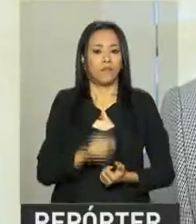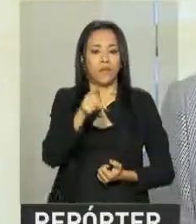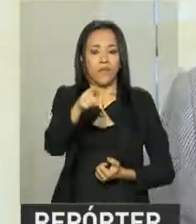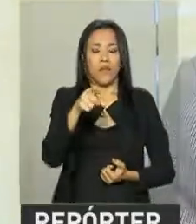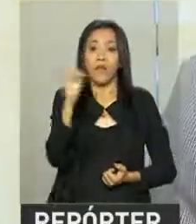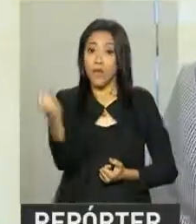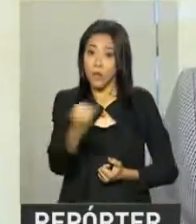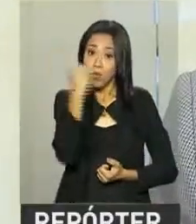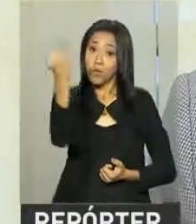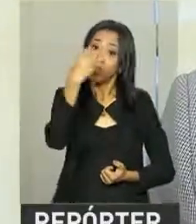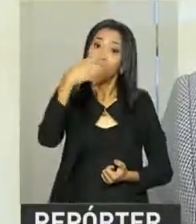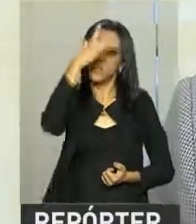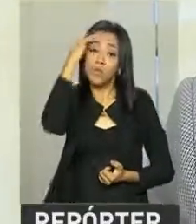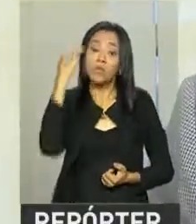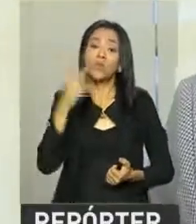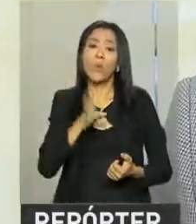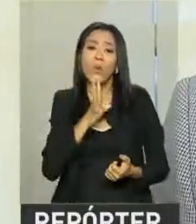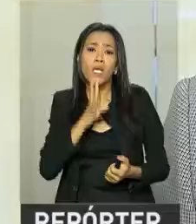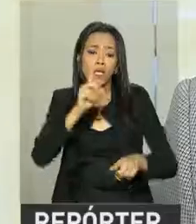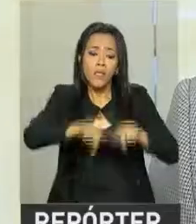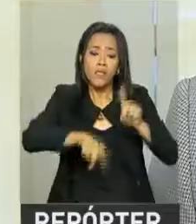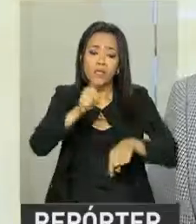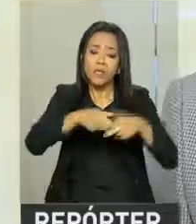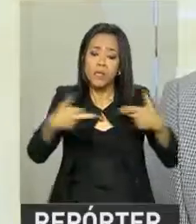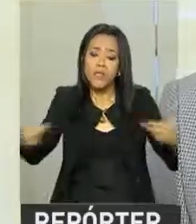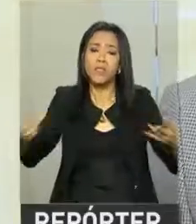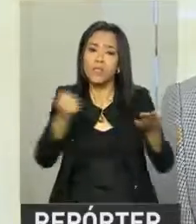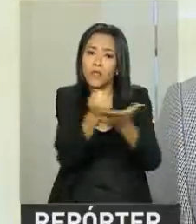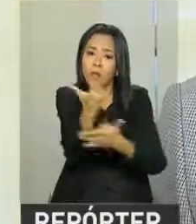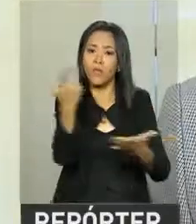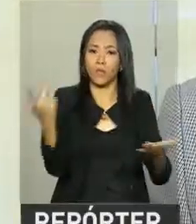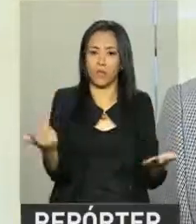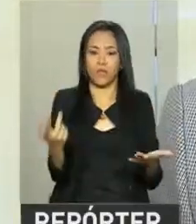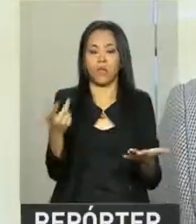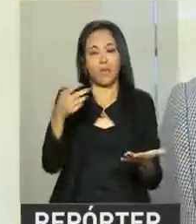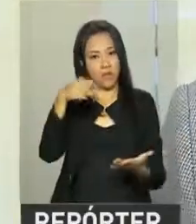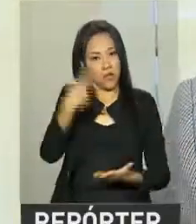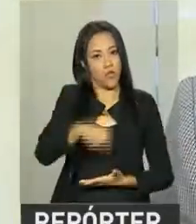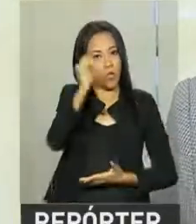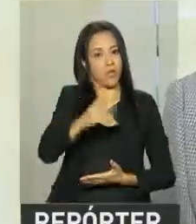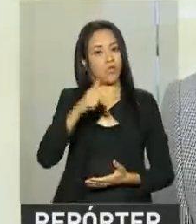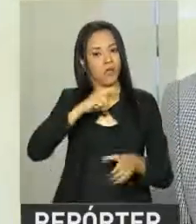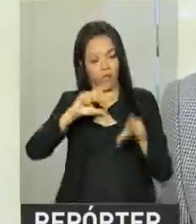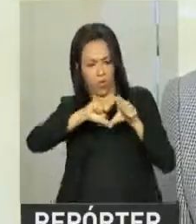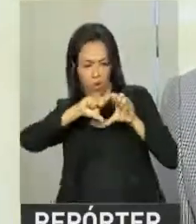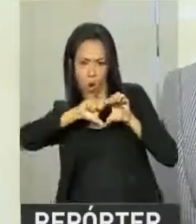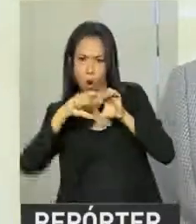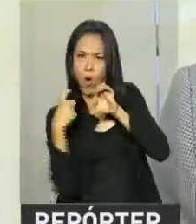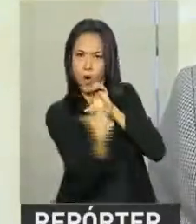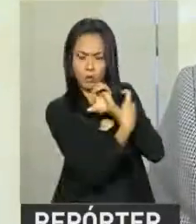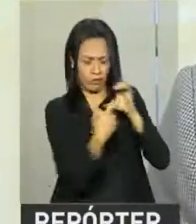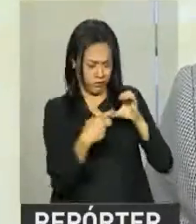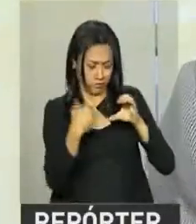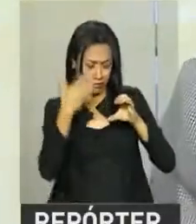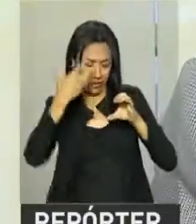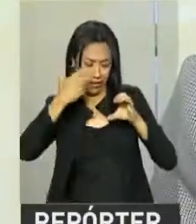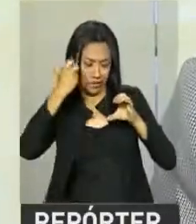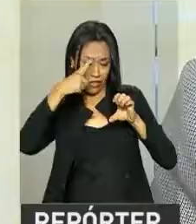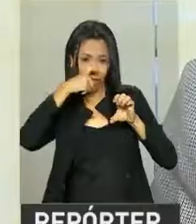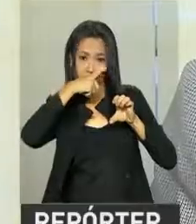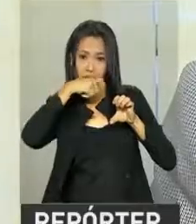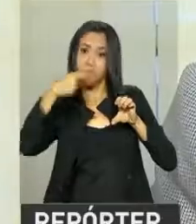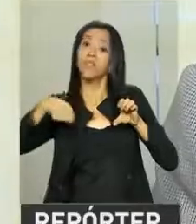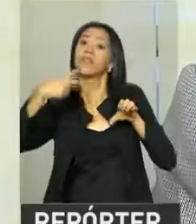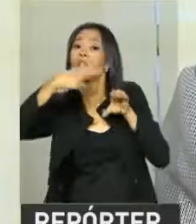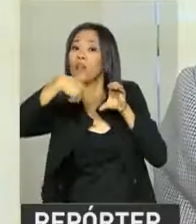o consumidor conheça os produtos que está adquirindo. Embora a gente ainda tenha no Brasil rótulos complicados, é importante que o consumidor